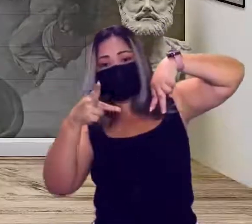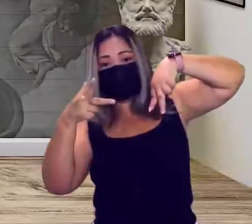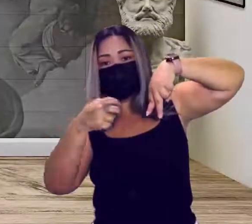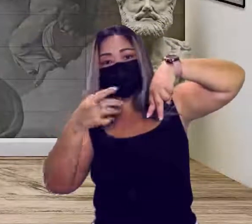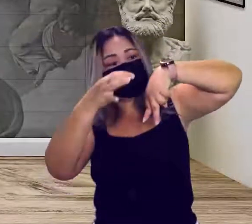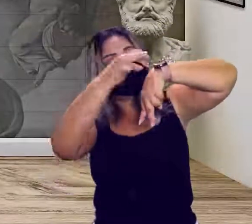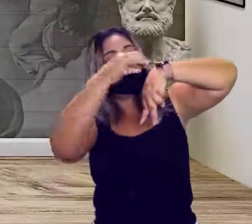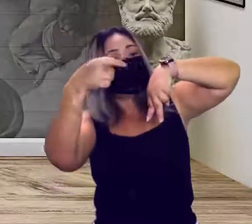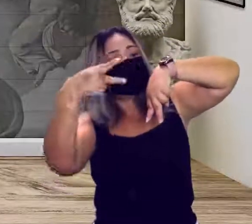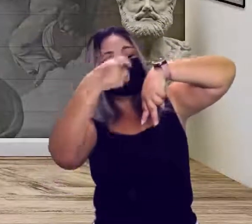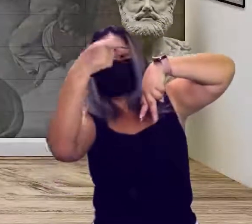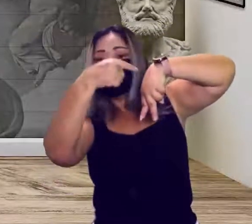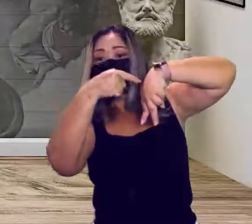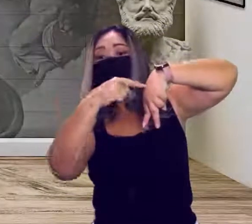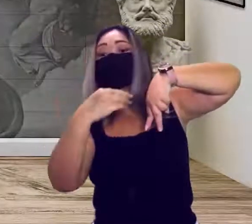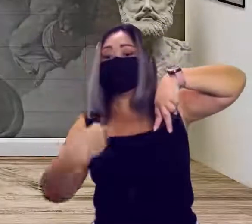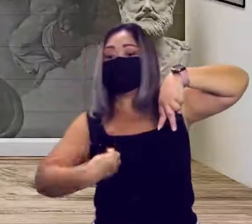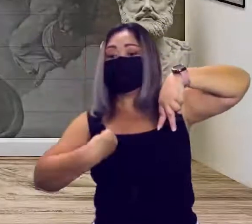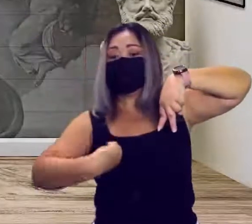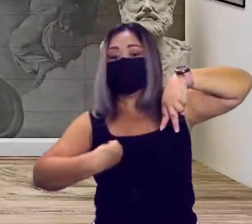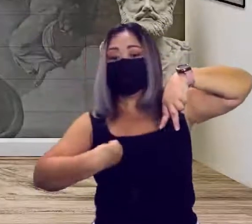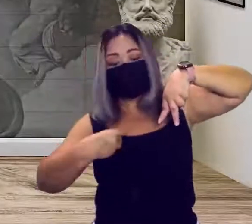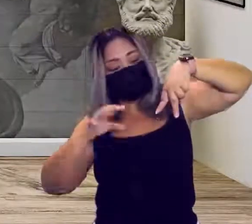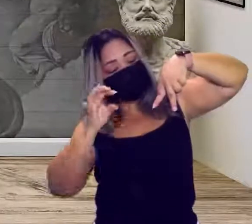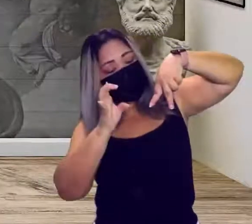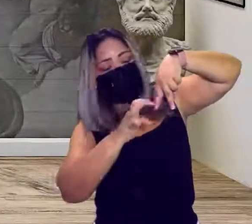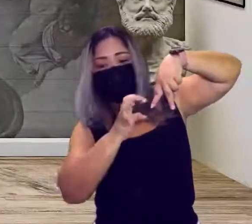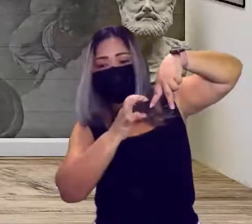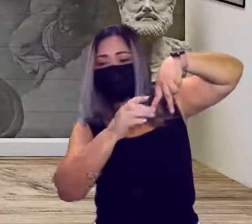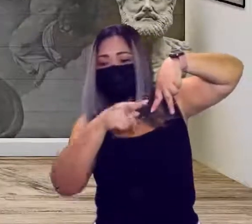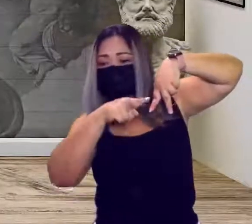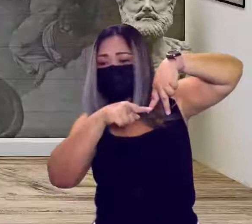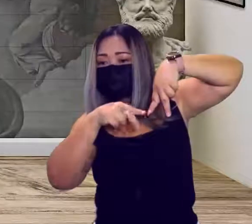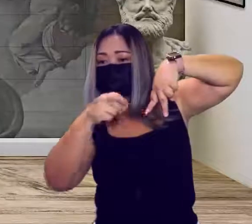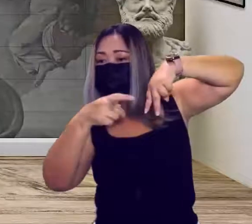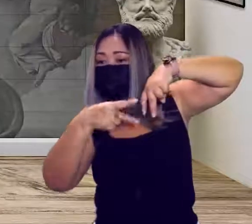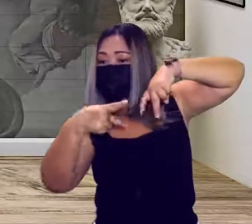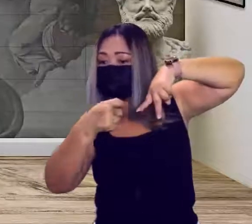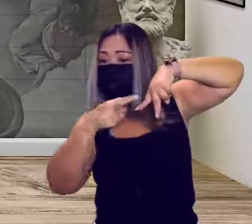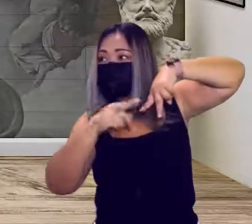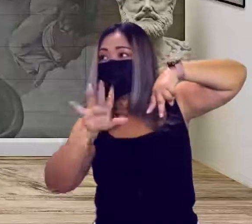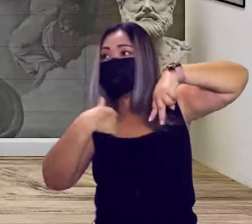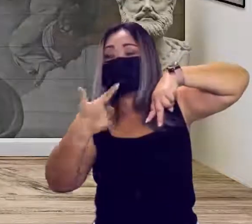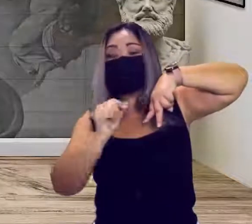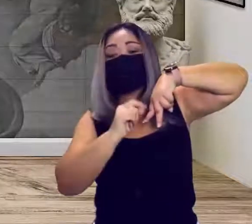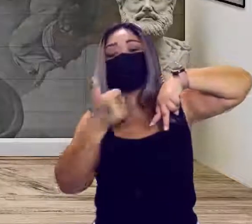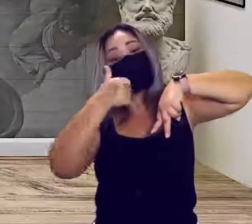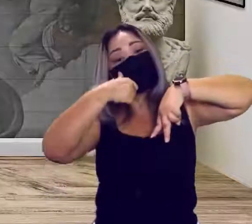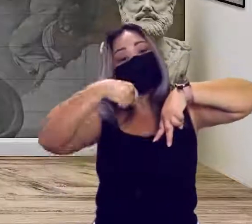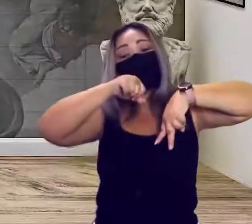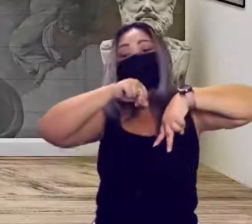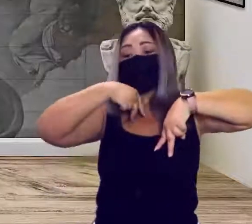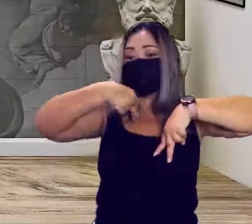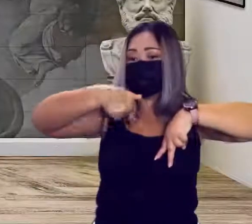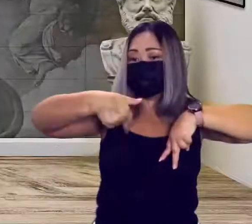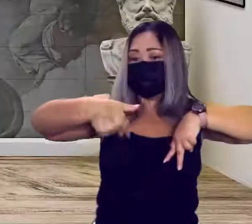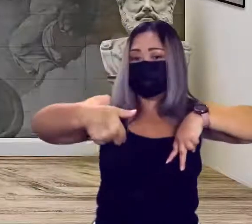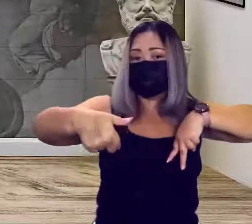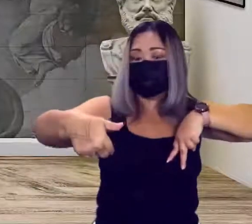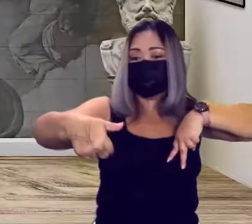ele sobreviveria. Mas se acertasse o calcanhar dele, quando a mãe dele foi banhar no rio, né,